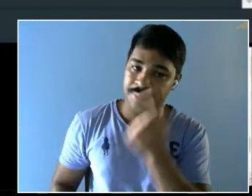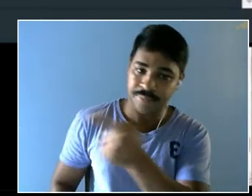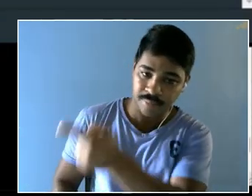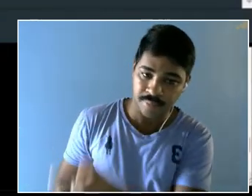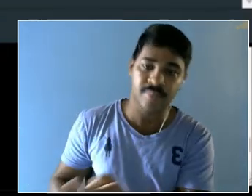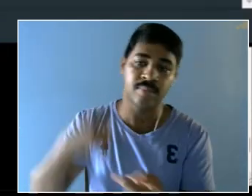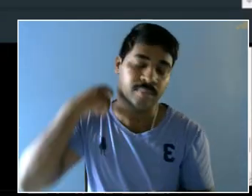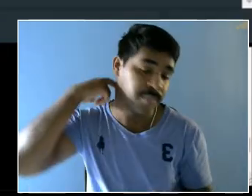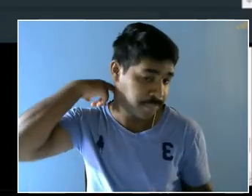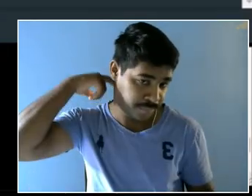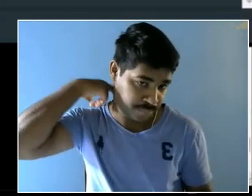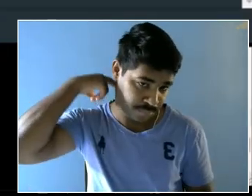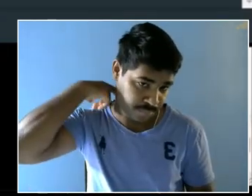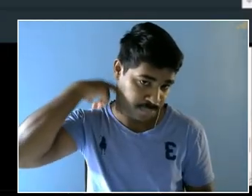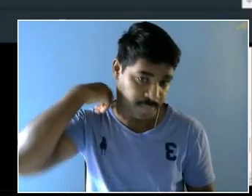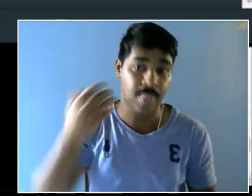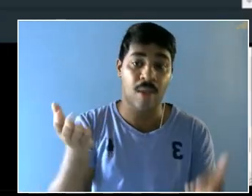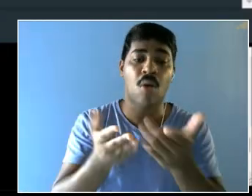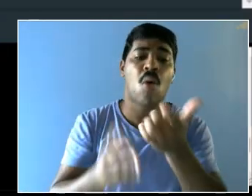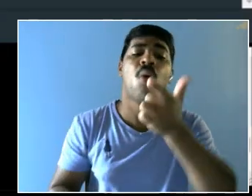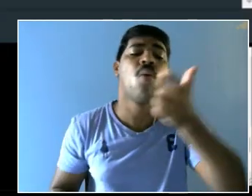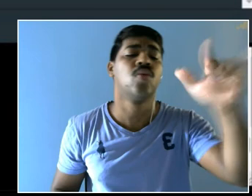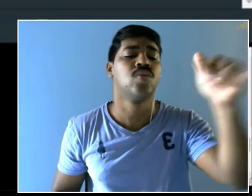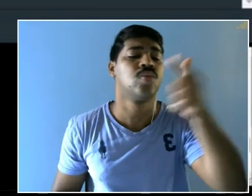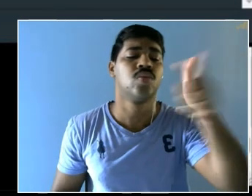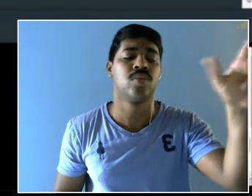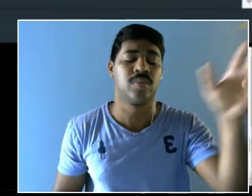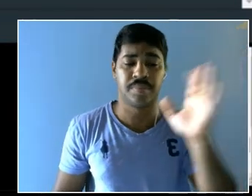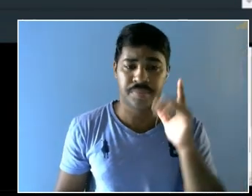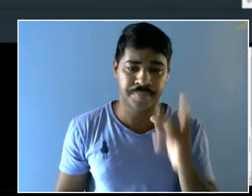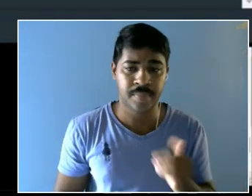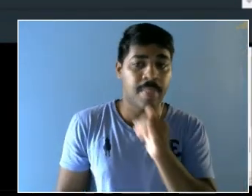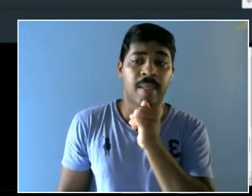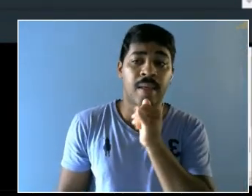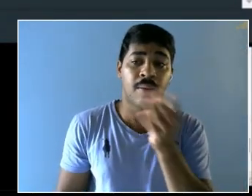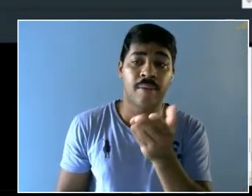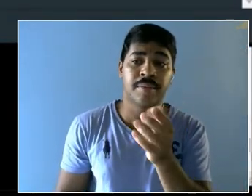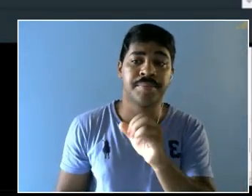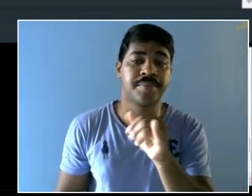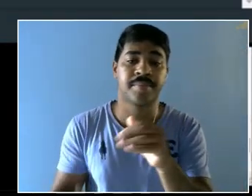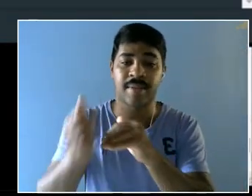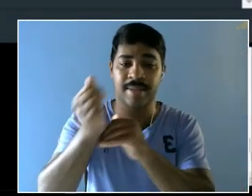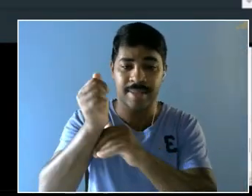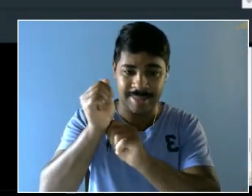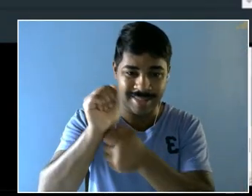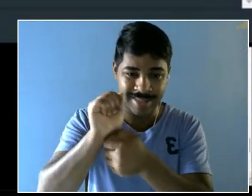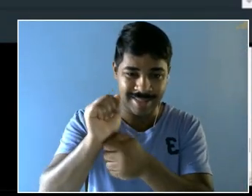receber uma senha, certo? E se a senha estiver